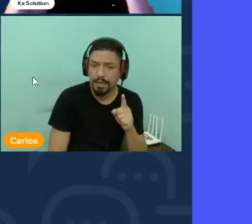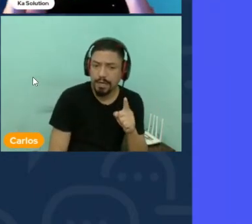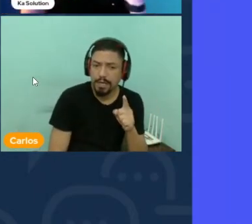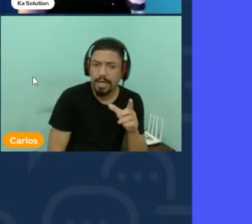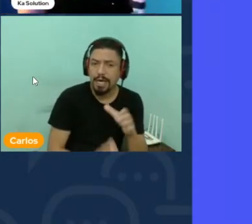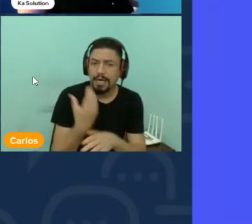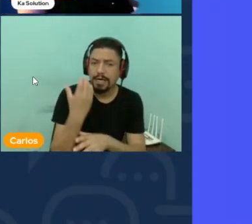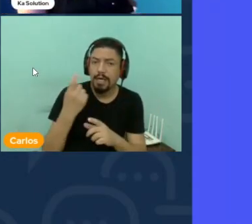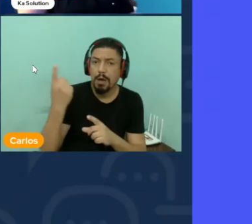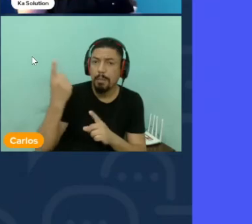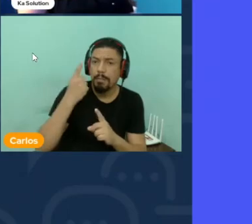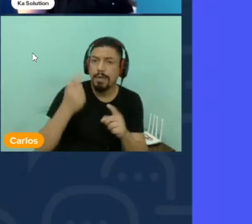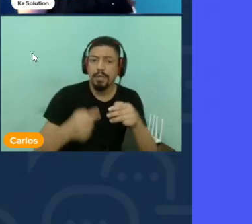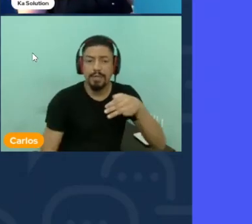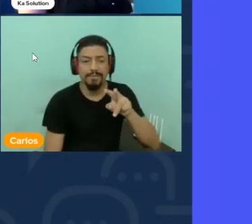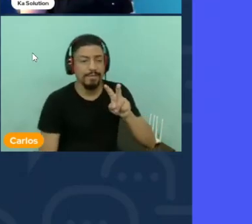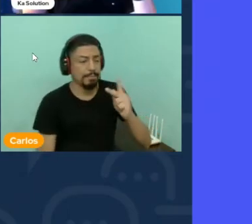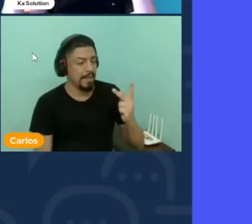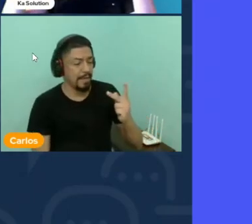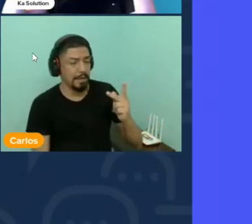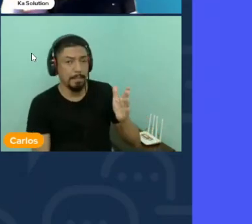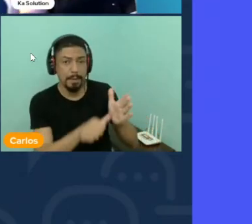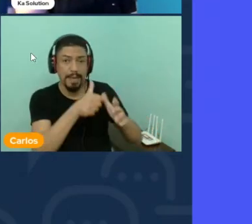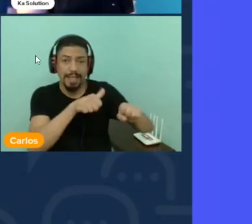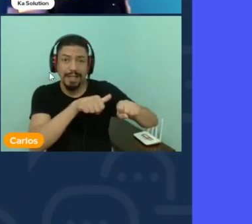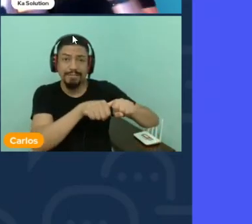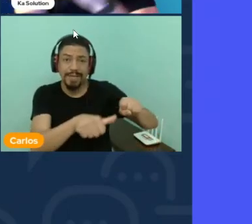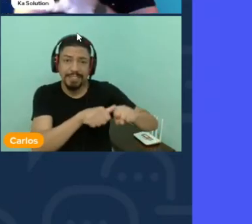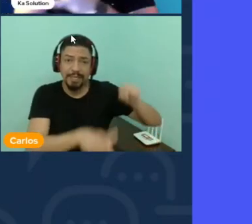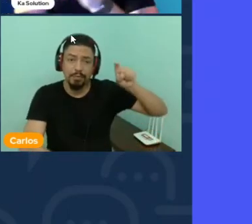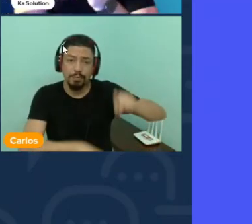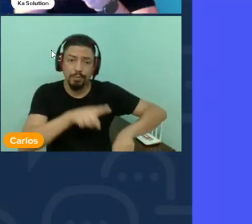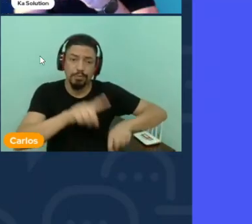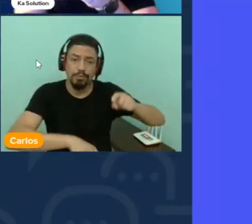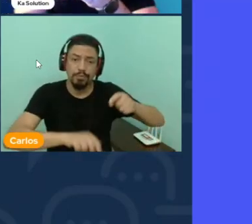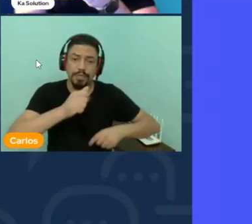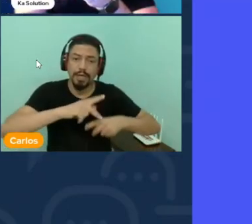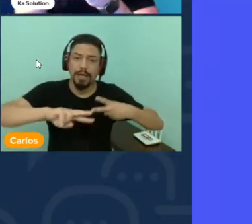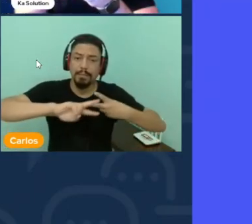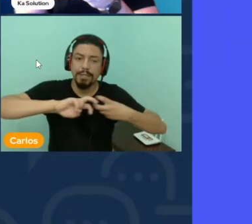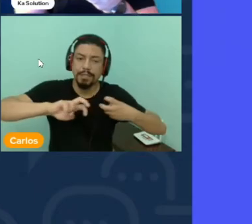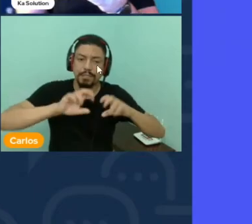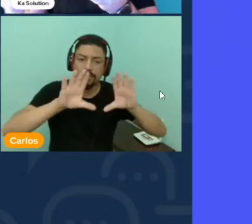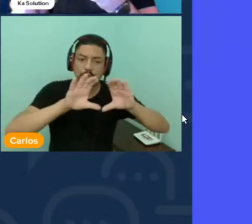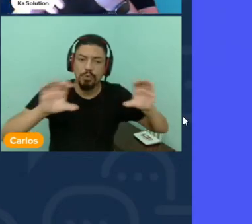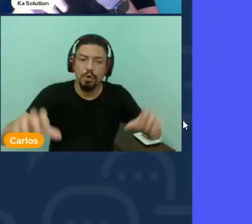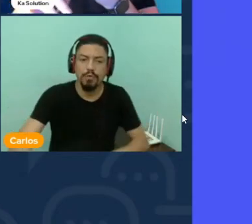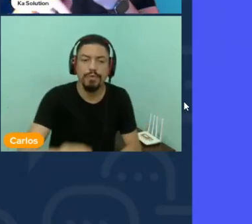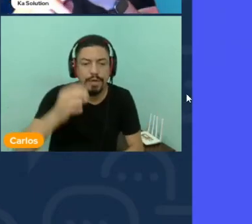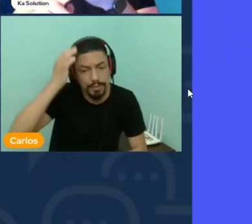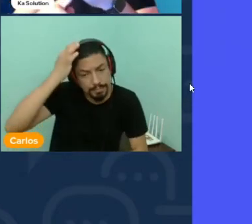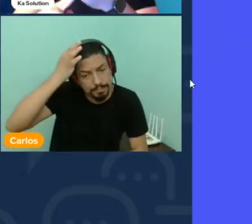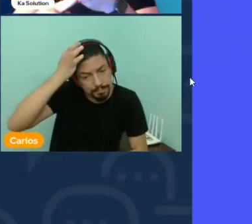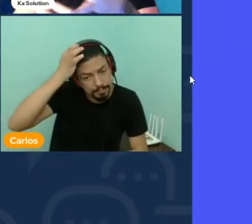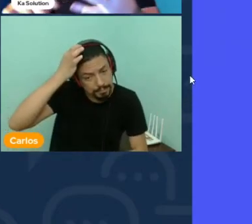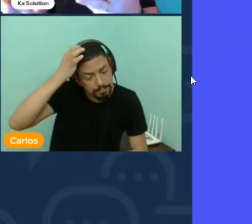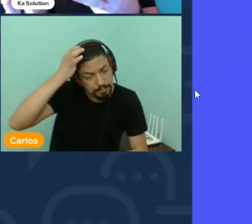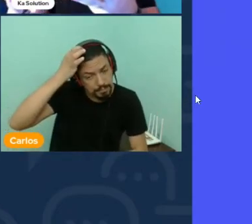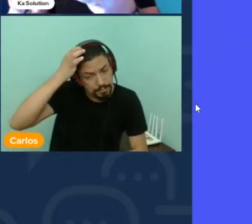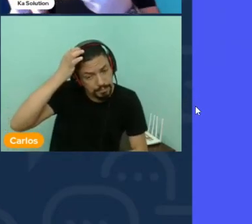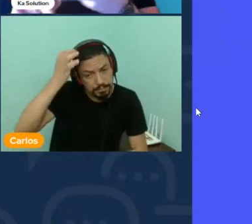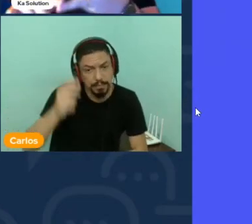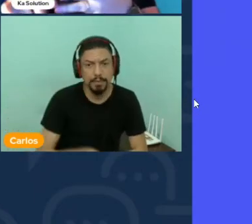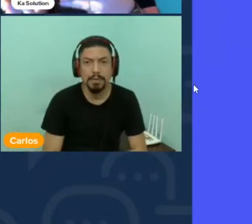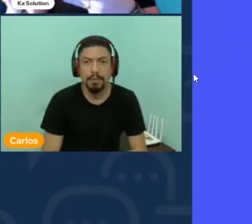nosso primeiro MVP, criar a nossa primeira aplicação na nuvem. A gente tem serviços de